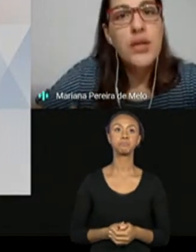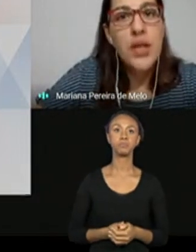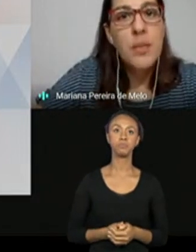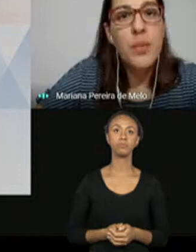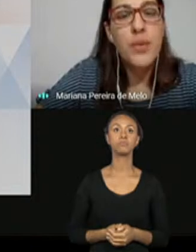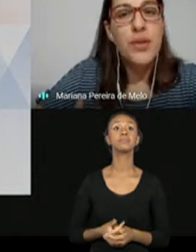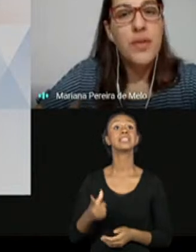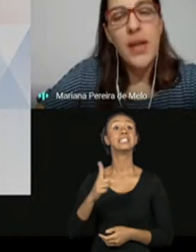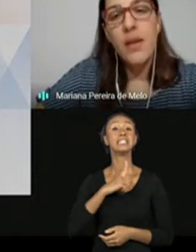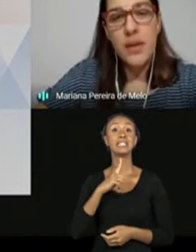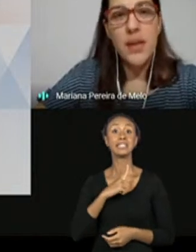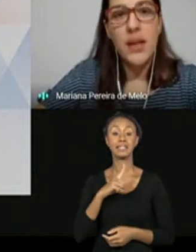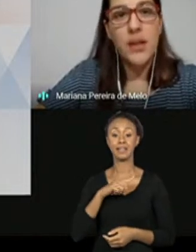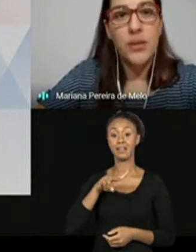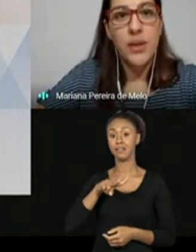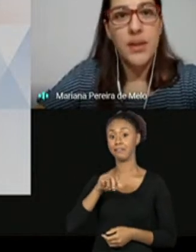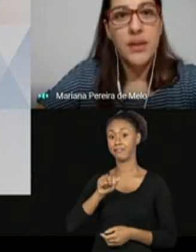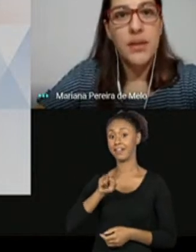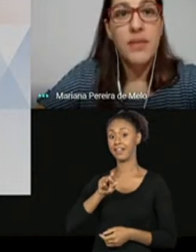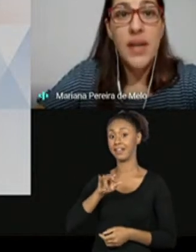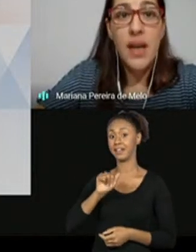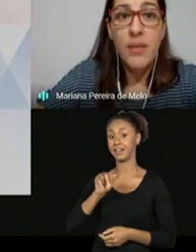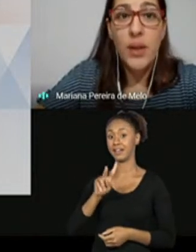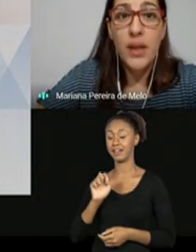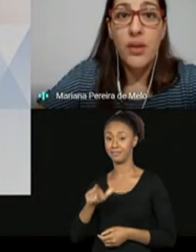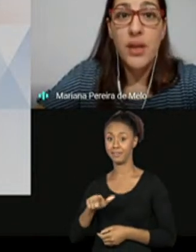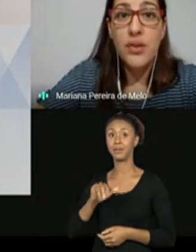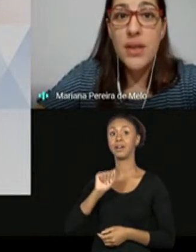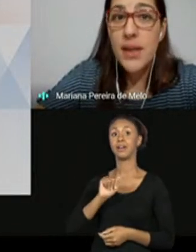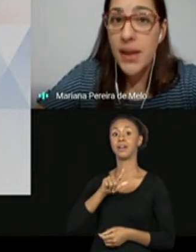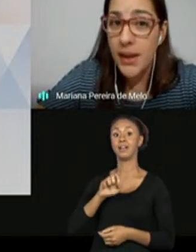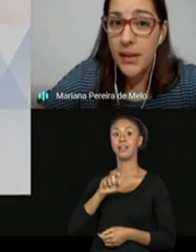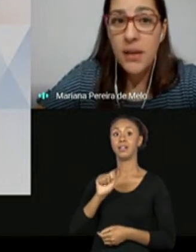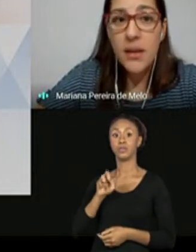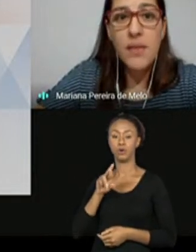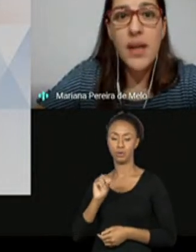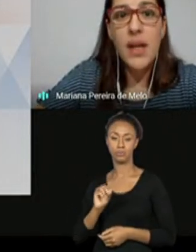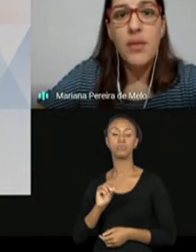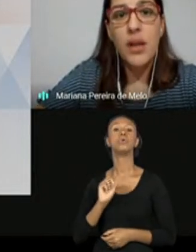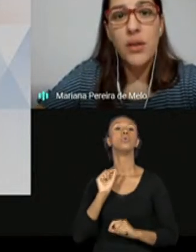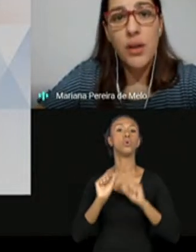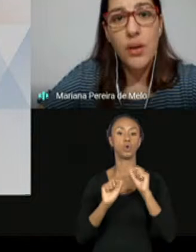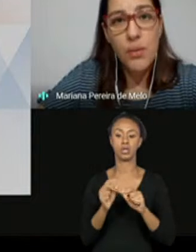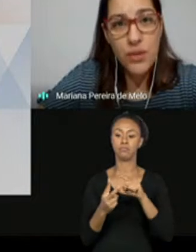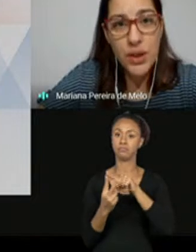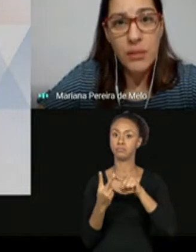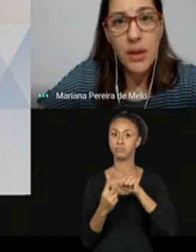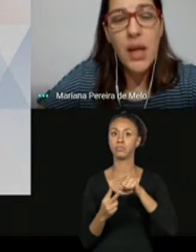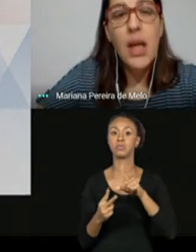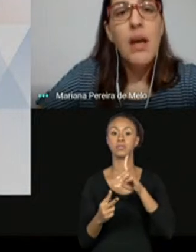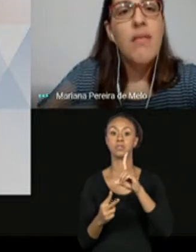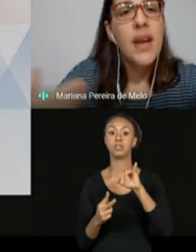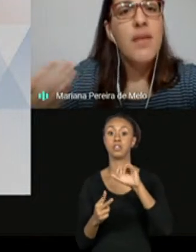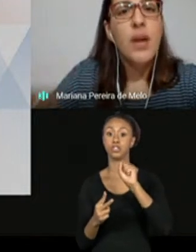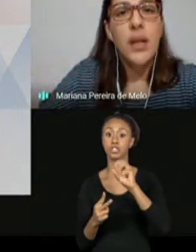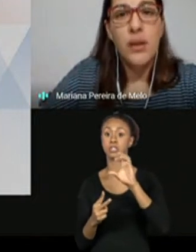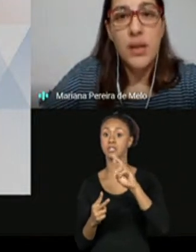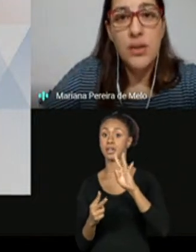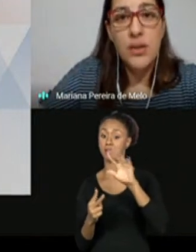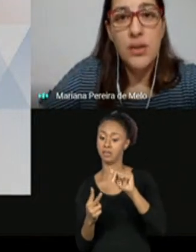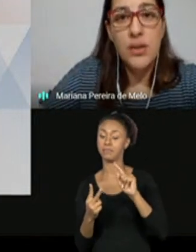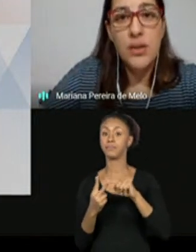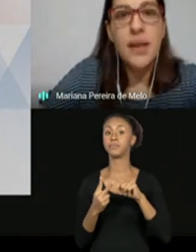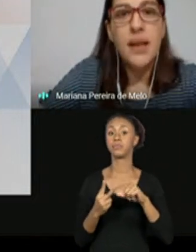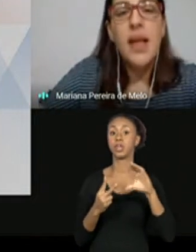dois tipos de variáveis aleatórias. Variável aleatória discreta e variável aleatória contínua. Variável